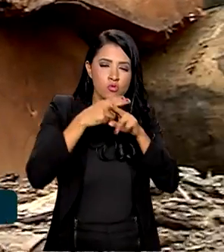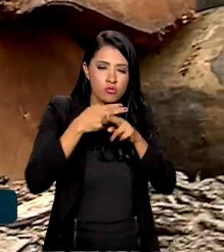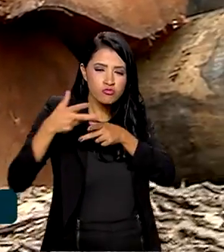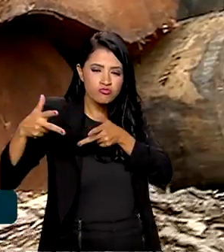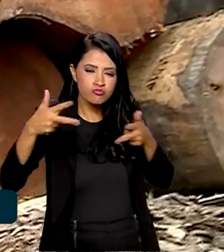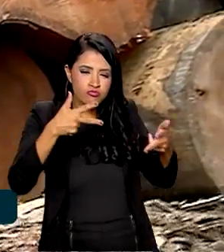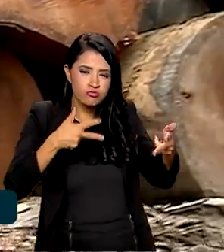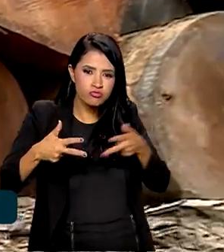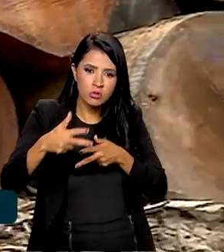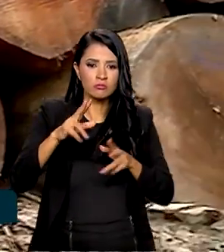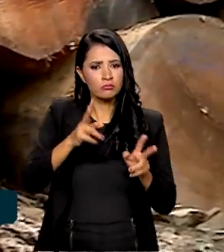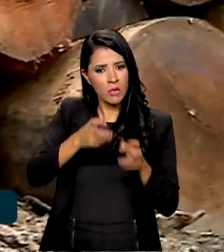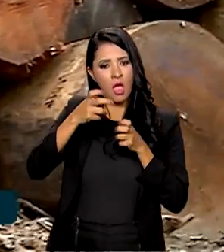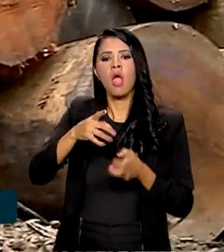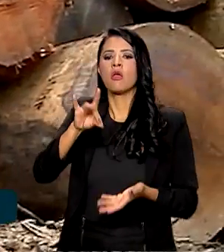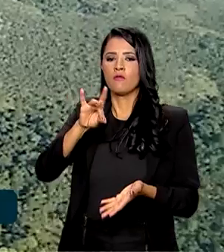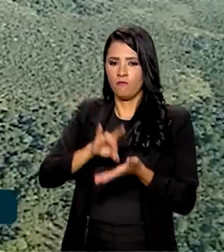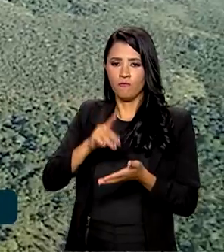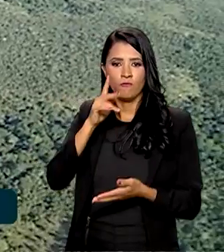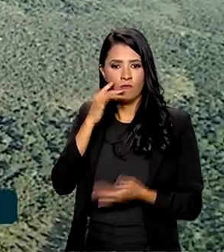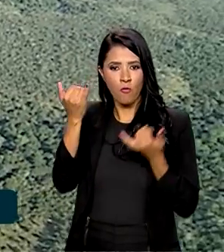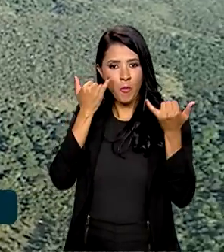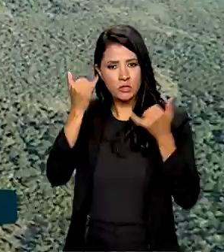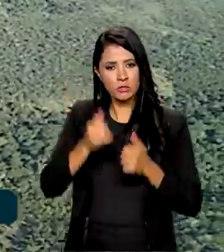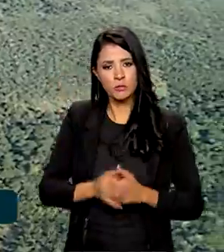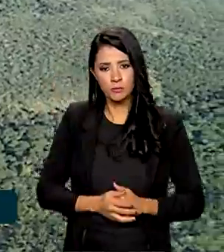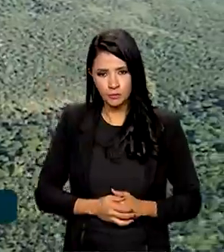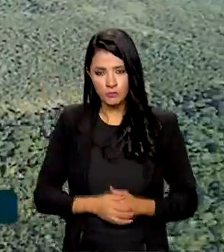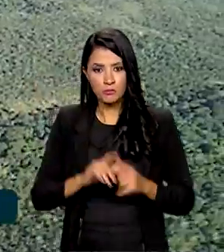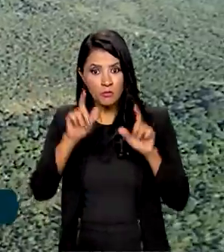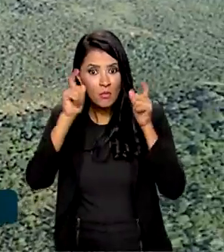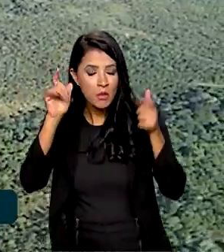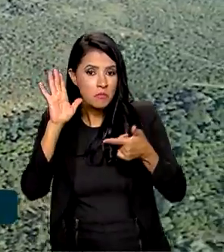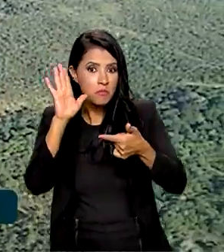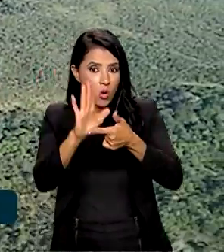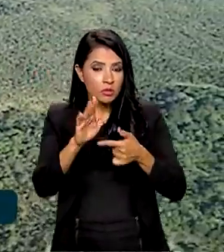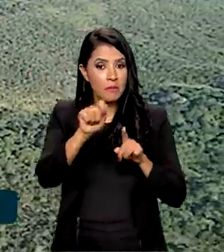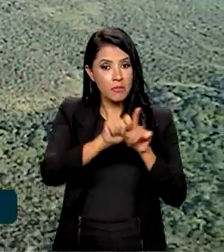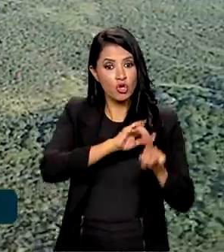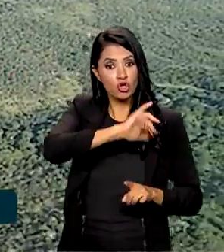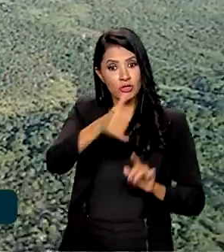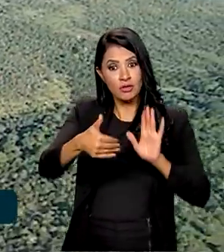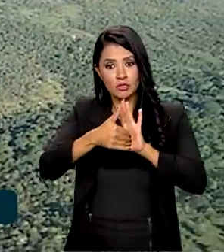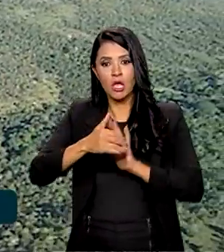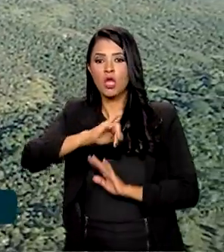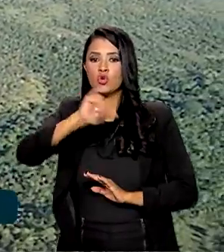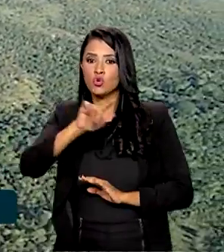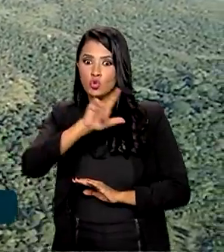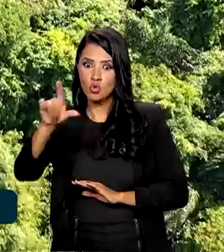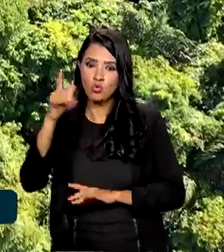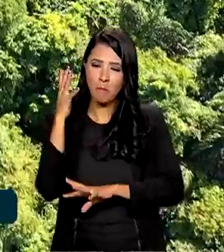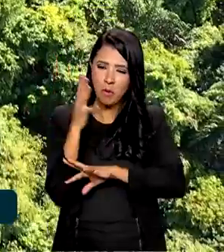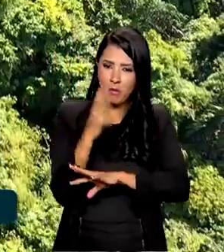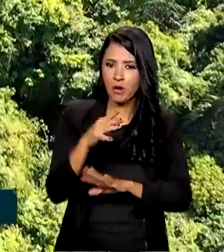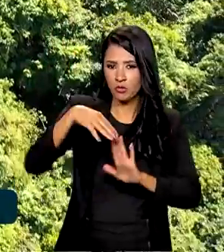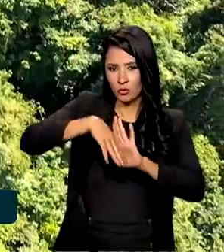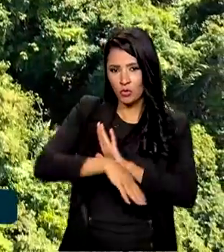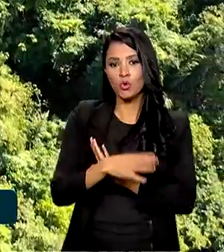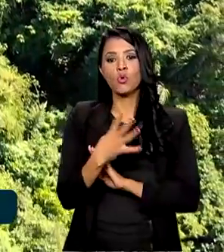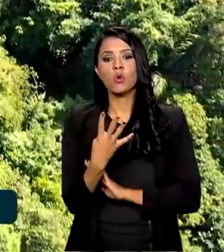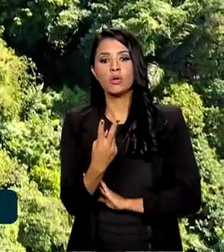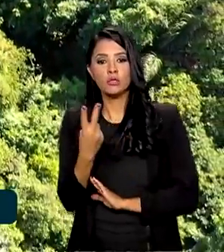são considerados os dados oficiais os alertas revelam que de Janeiro a julho o desmatamento caiu